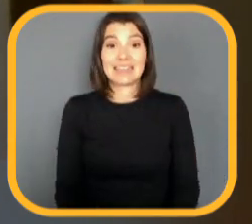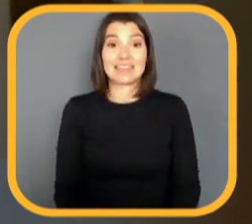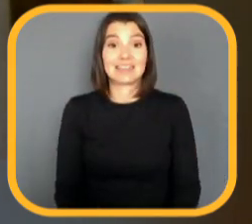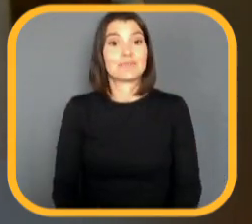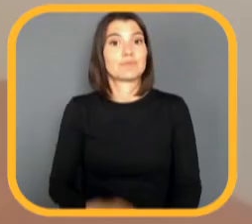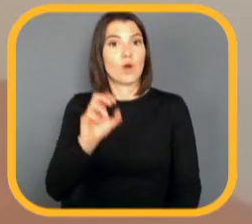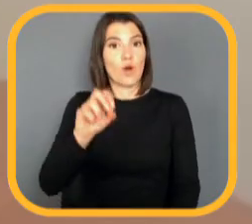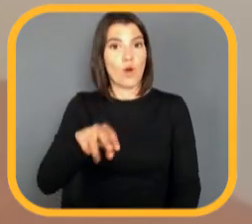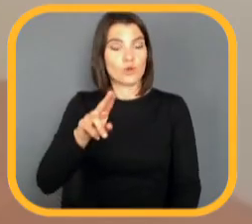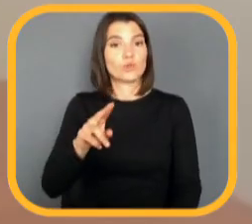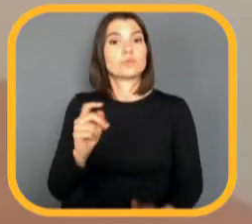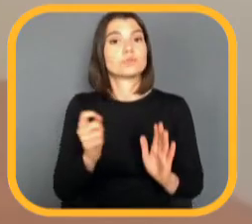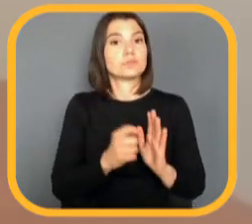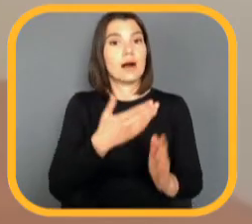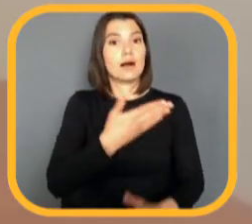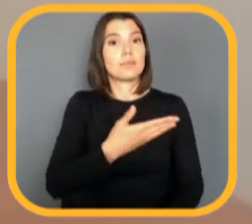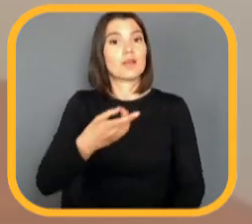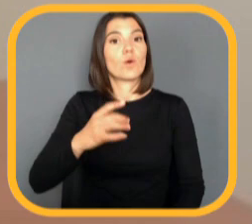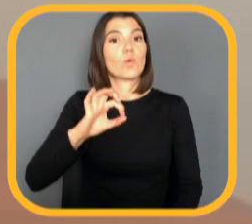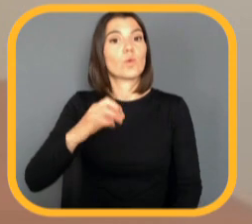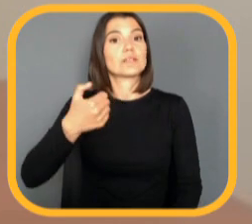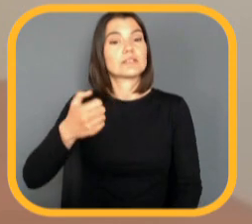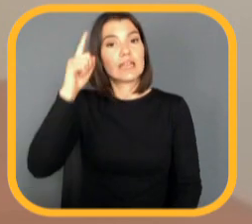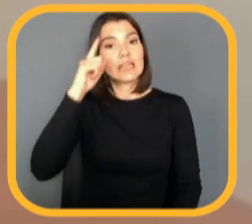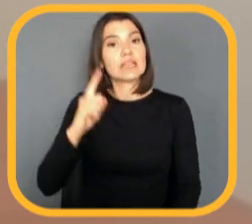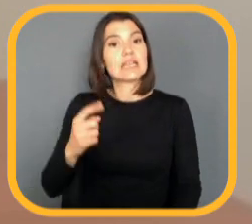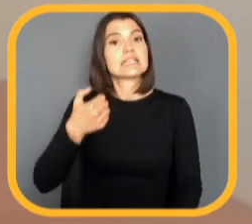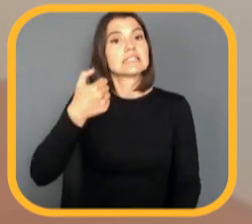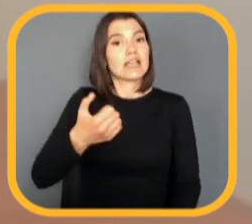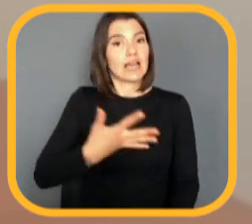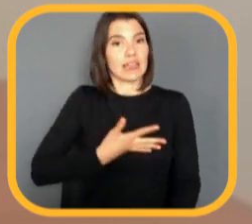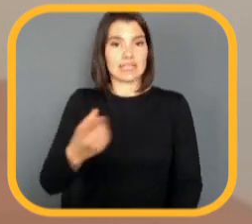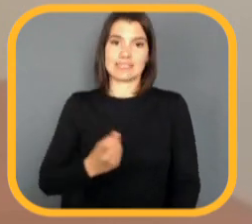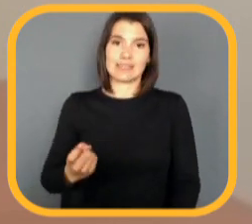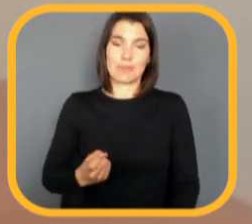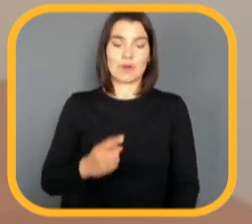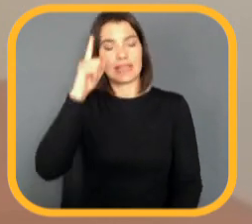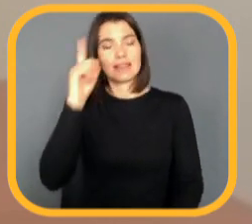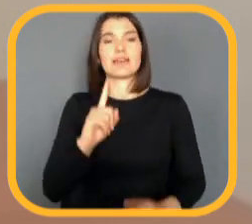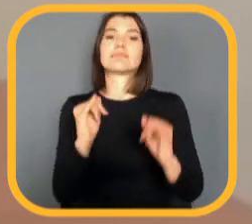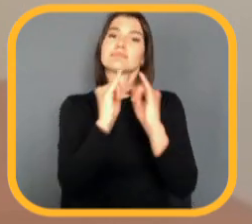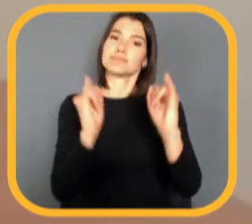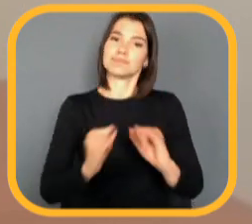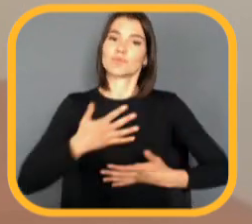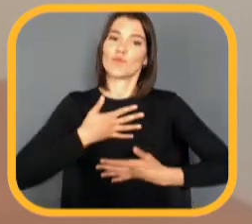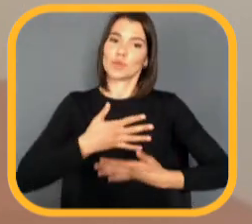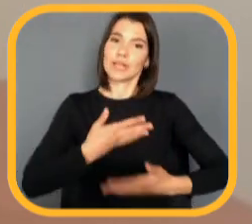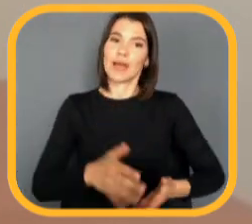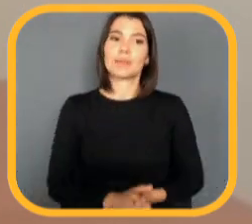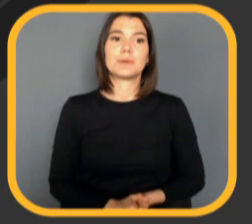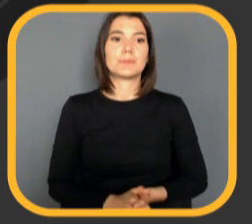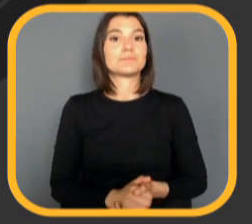faço ideia. As Nações Unidas definiram em 1985 o dia 5 de dezembro como o Dia Internacional